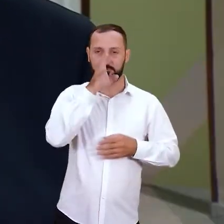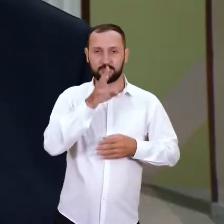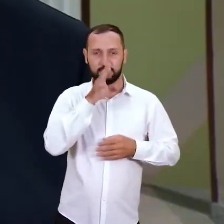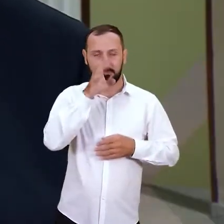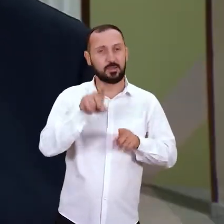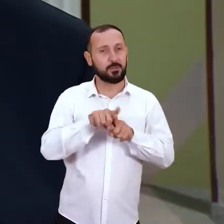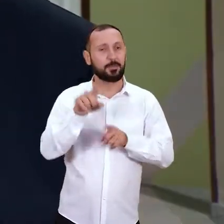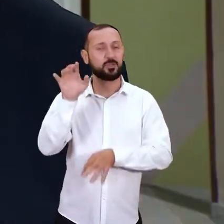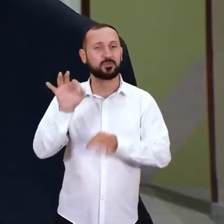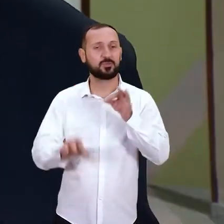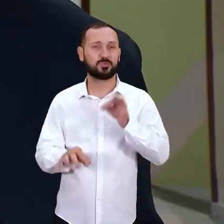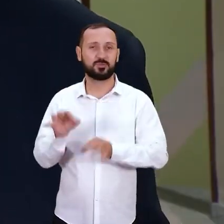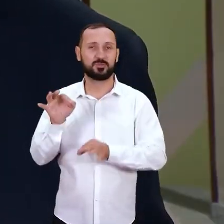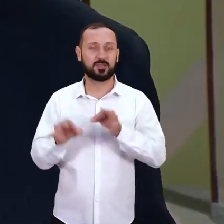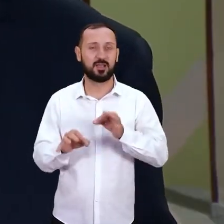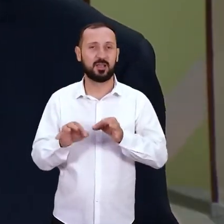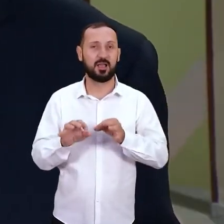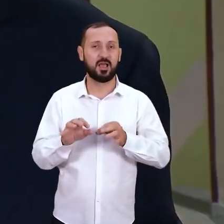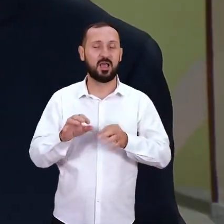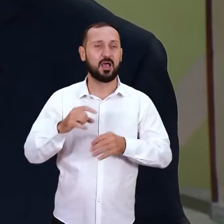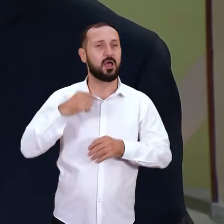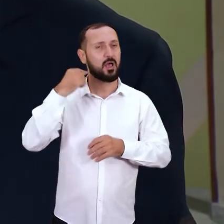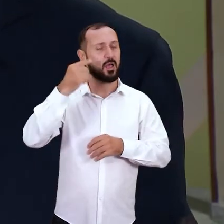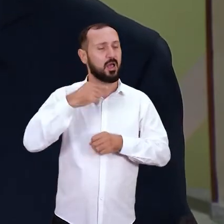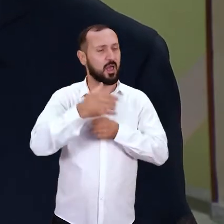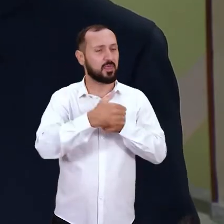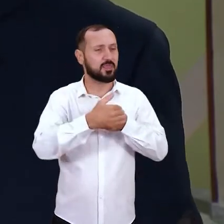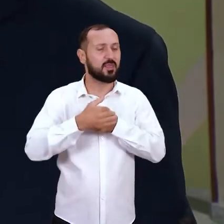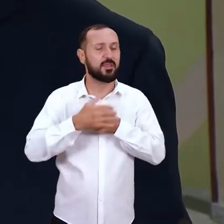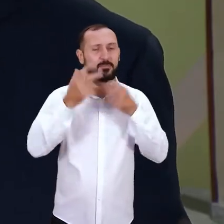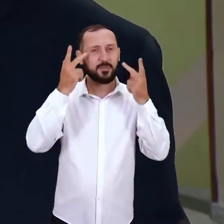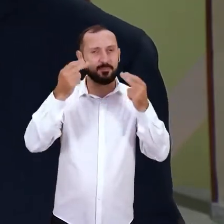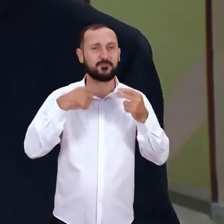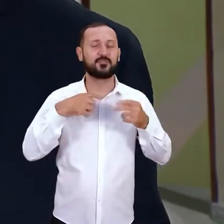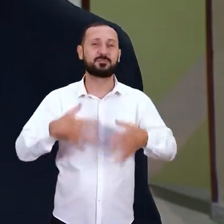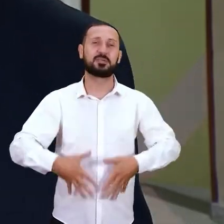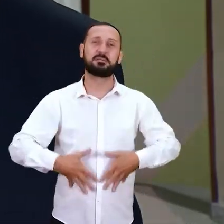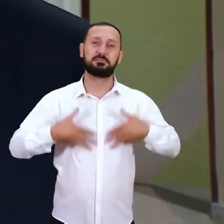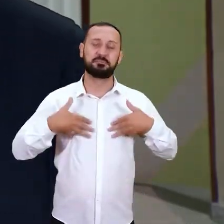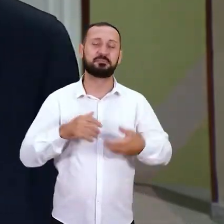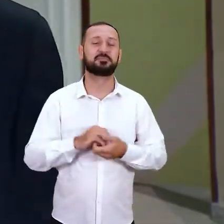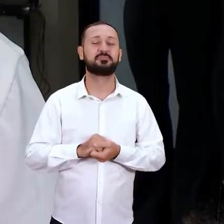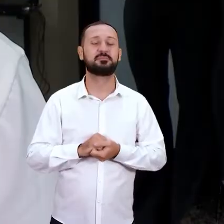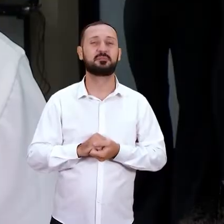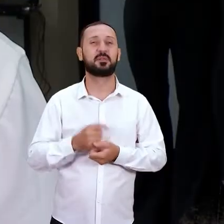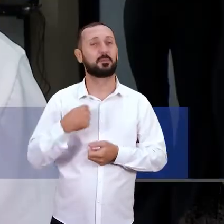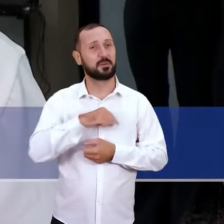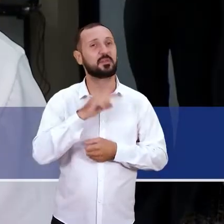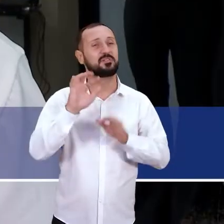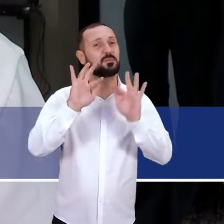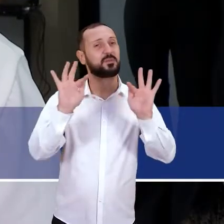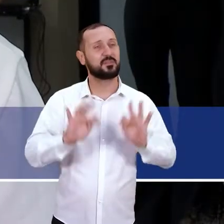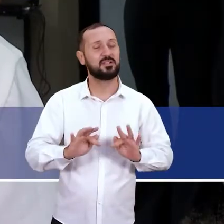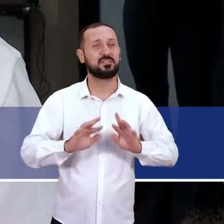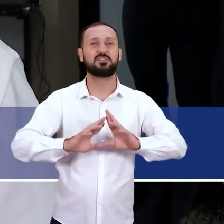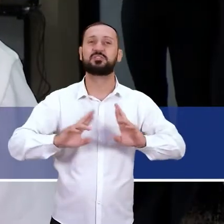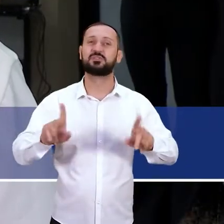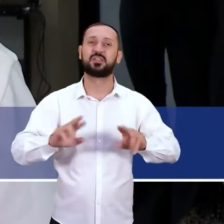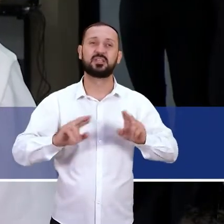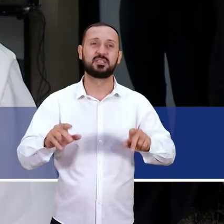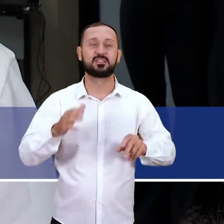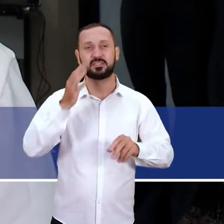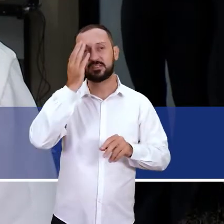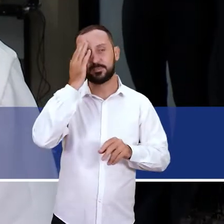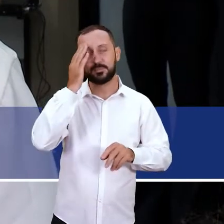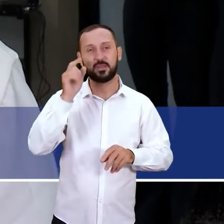do julgamento. A defesa é mais satisfatória, traz mais alegria para a gente. Para nós é uma felicidade